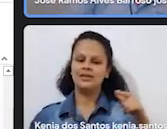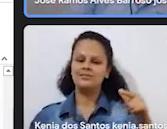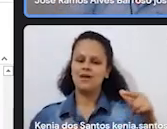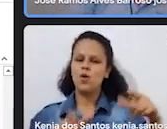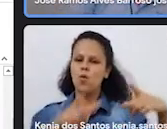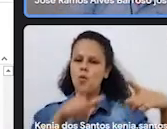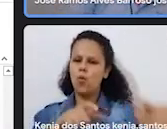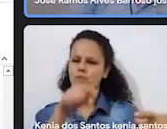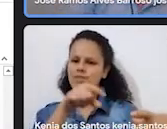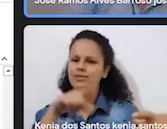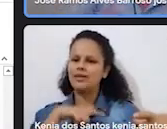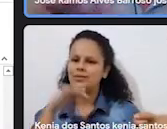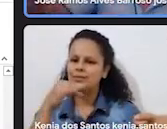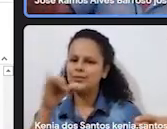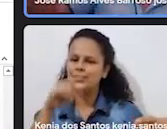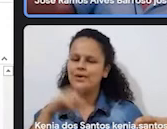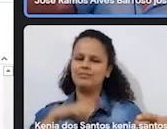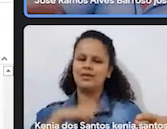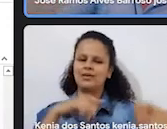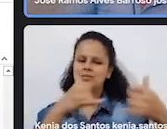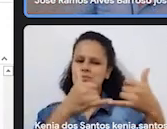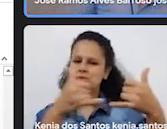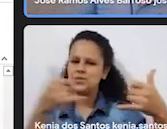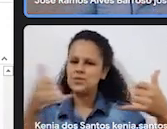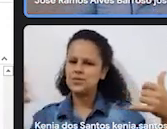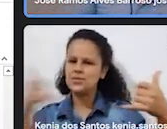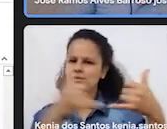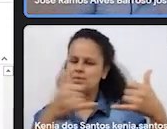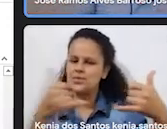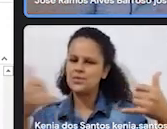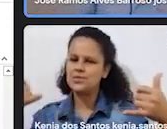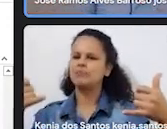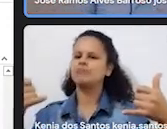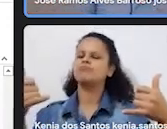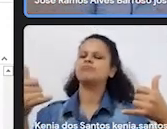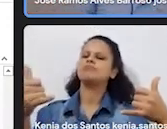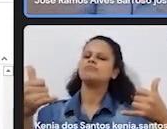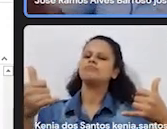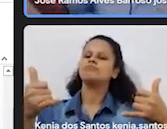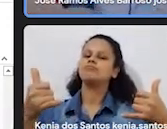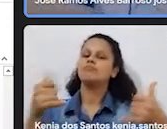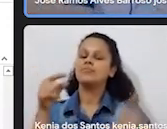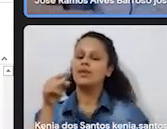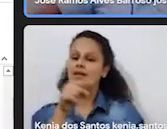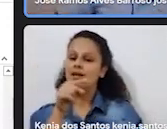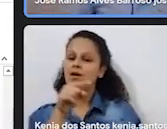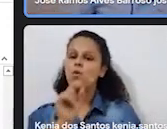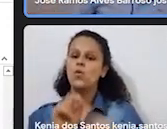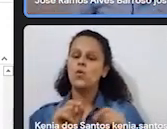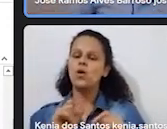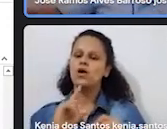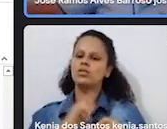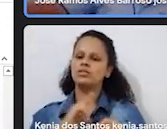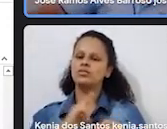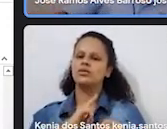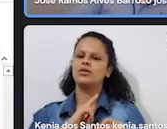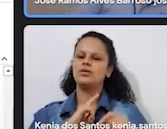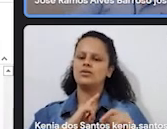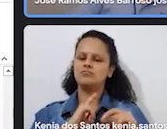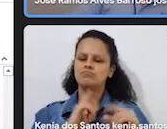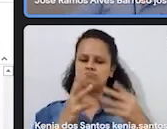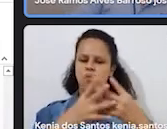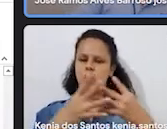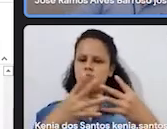Os condutores lá, dentro lá já tem, só que lá, no caso, eu tenho uma grade. Dentro